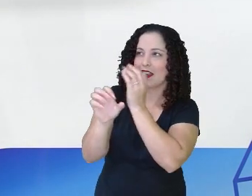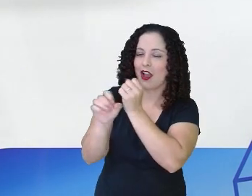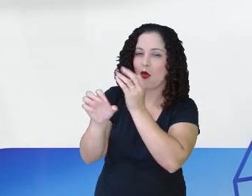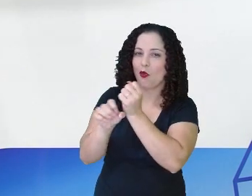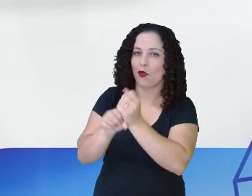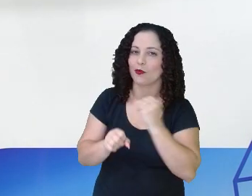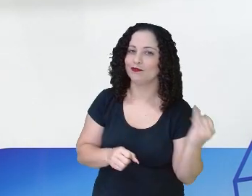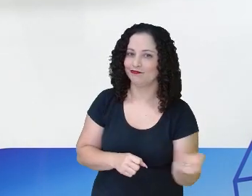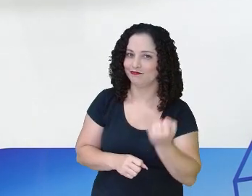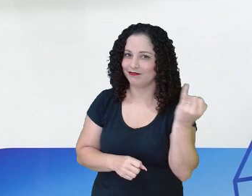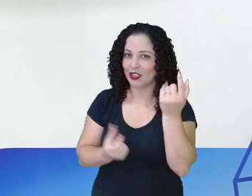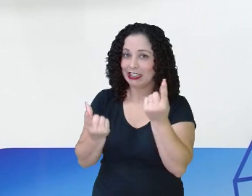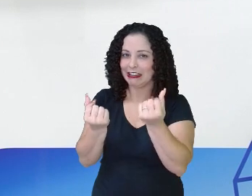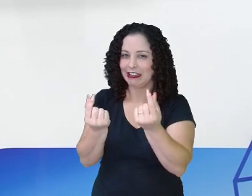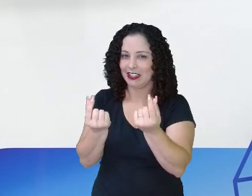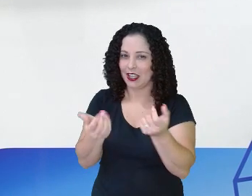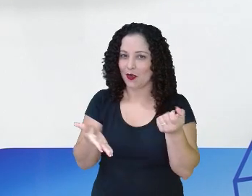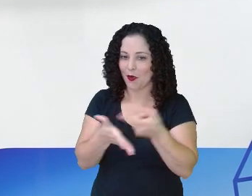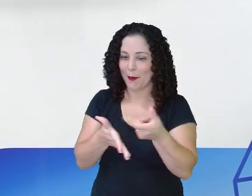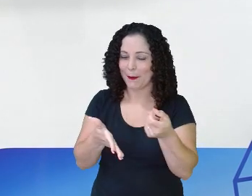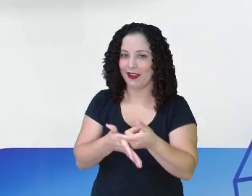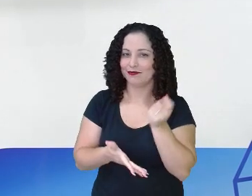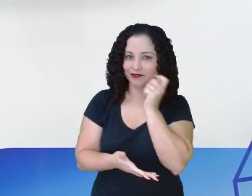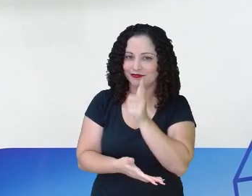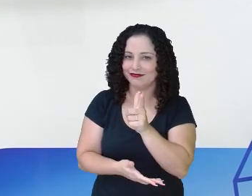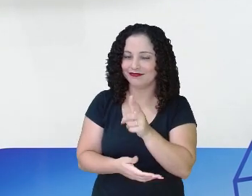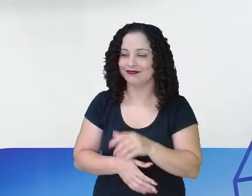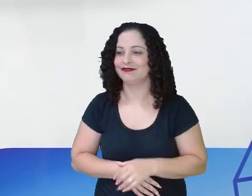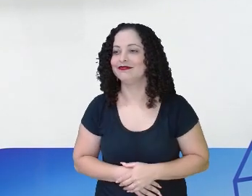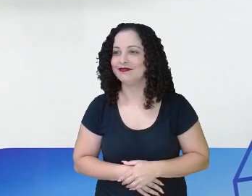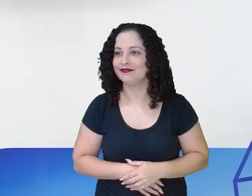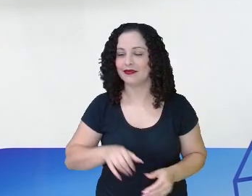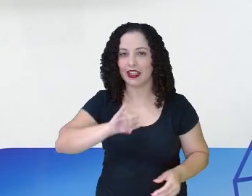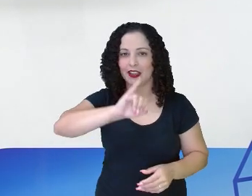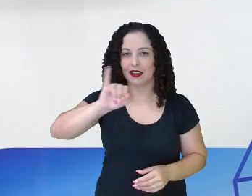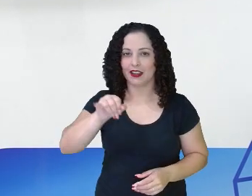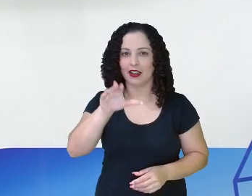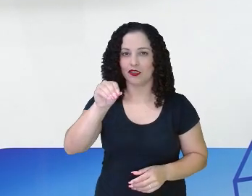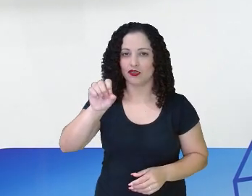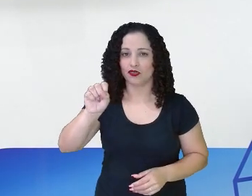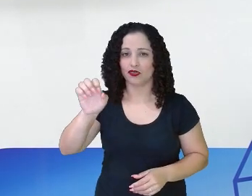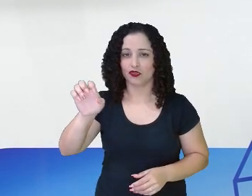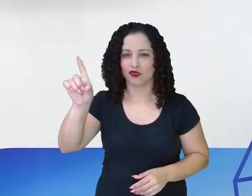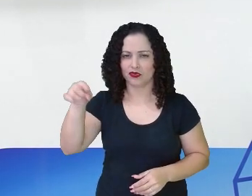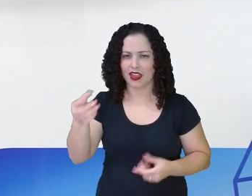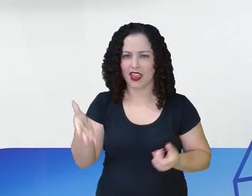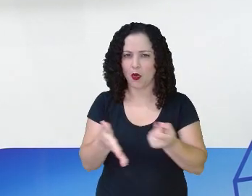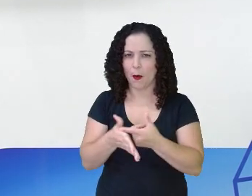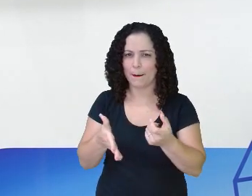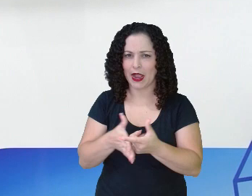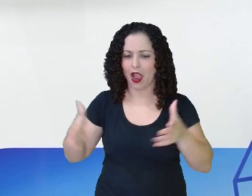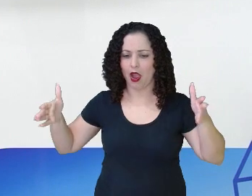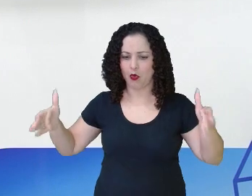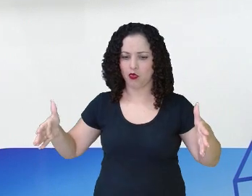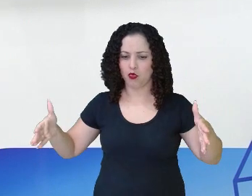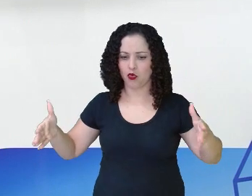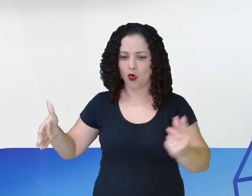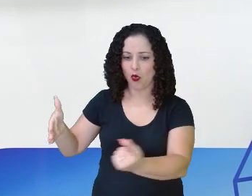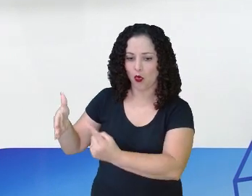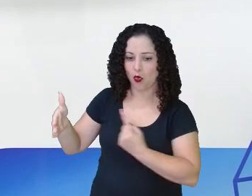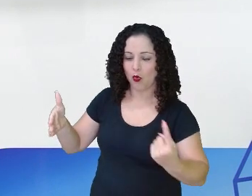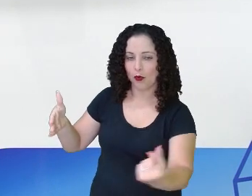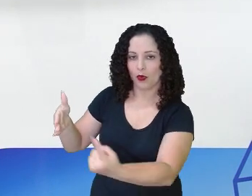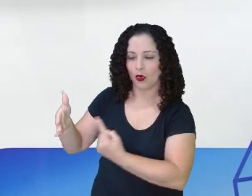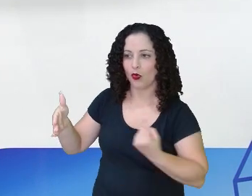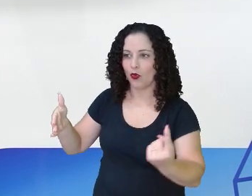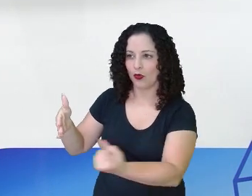ver se o dinheirinho vai dar para comprar. José comprou um micro-ondas por R$ 460